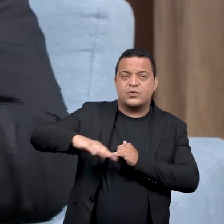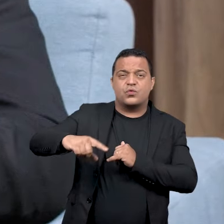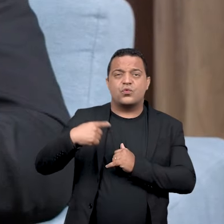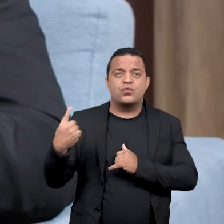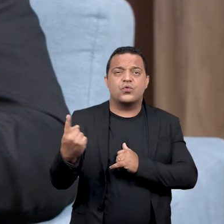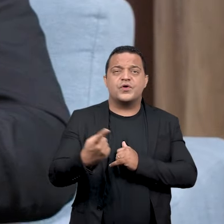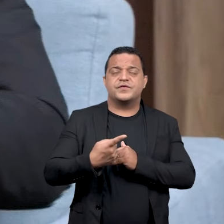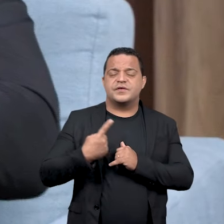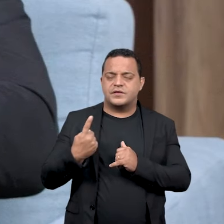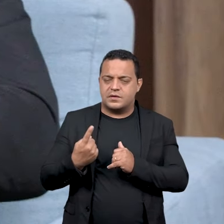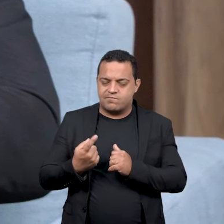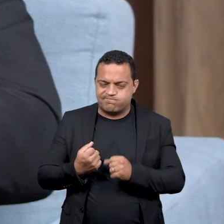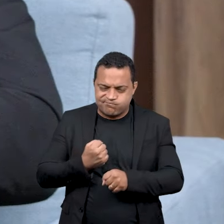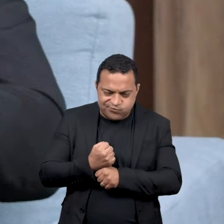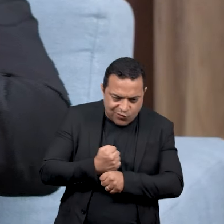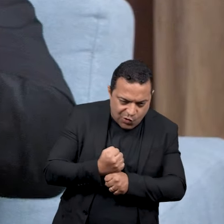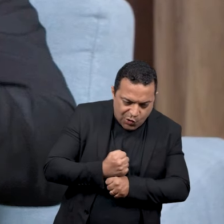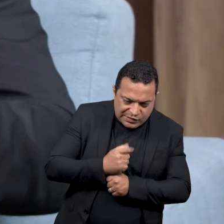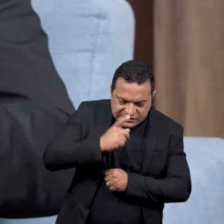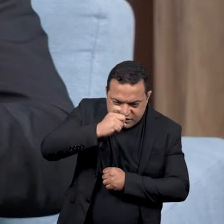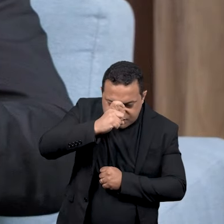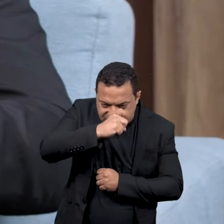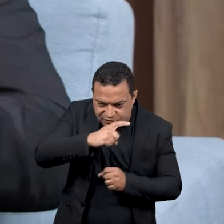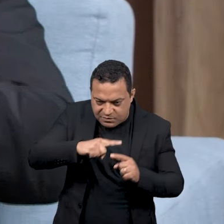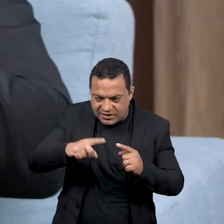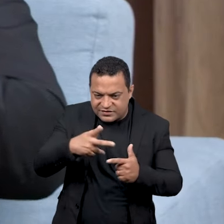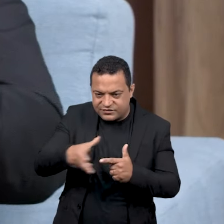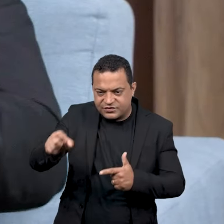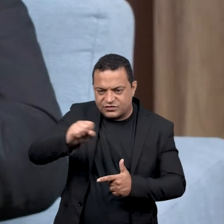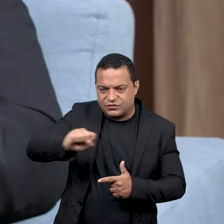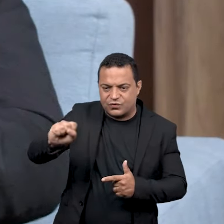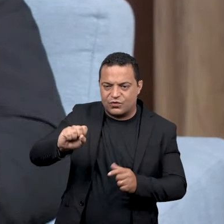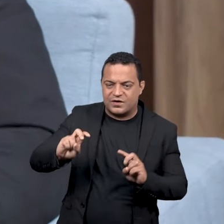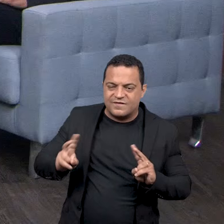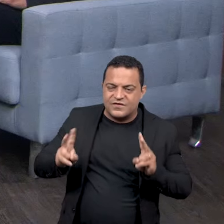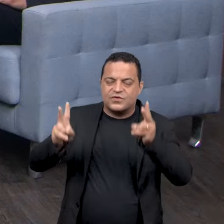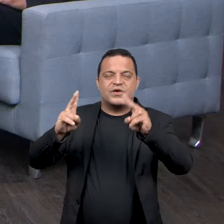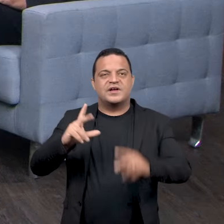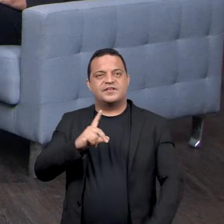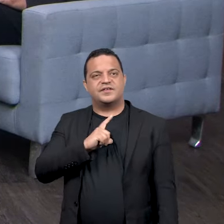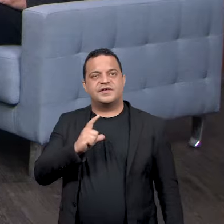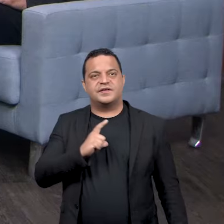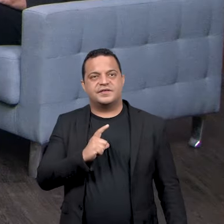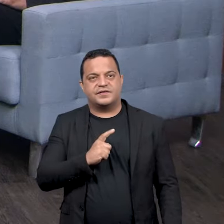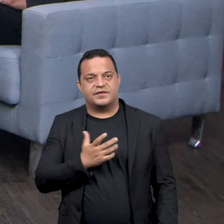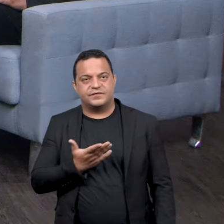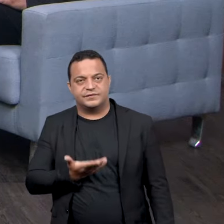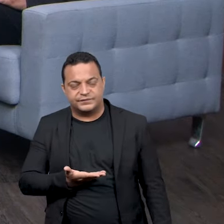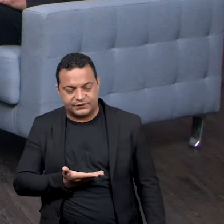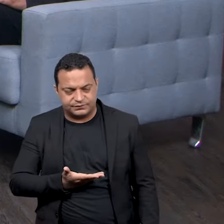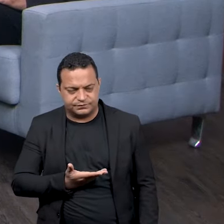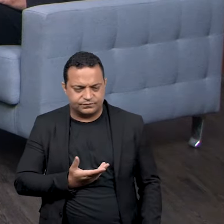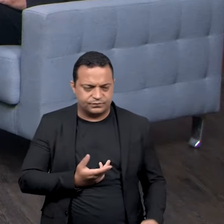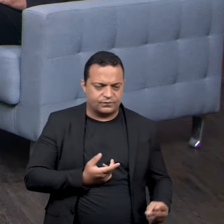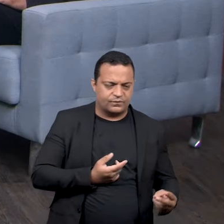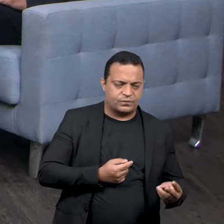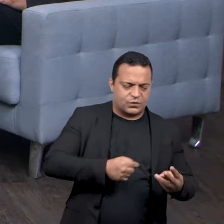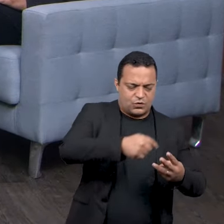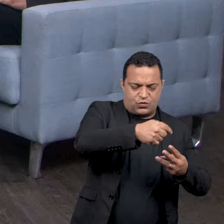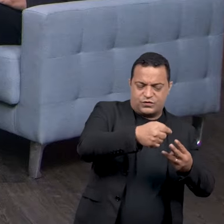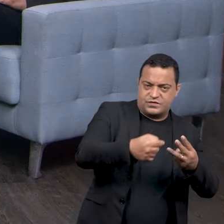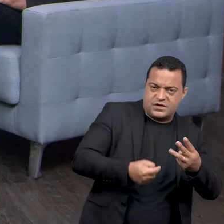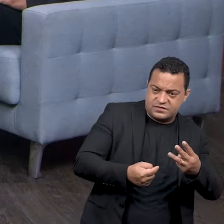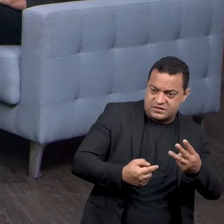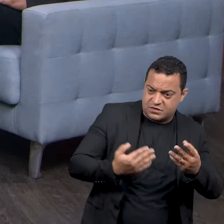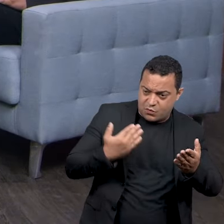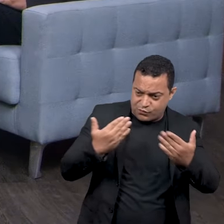um ano de embates, de batalhas, mas de muitas vitórias? Pastor Abel, ouvindo o pastor